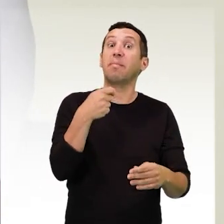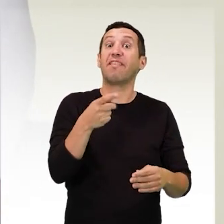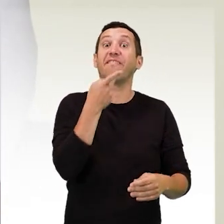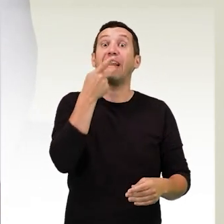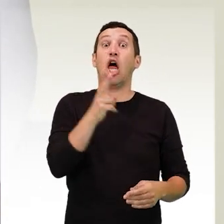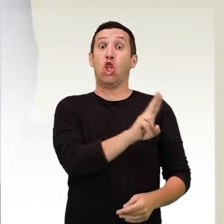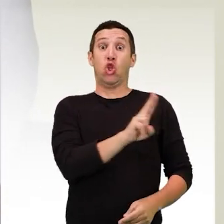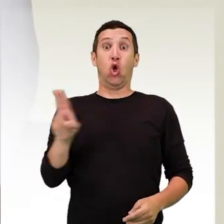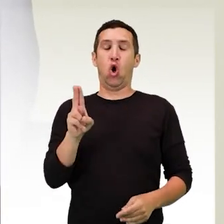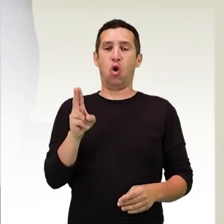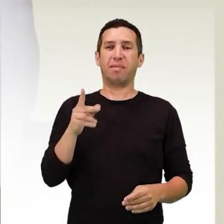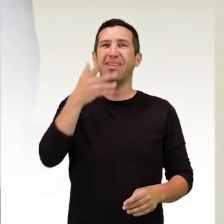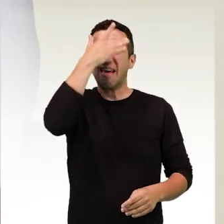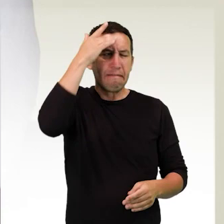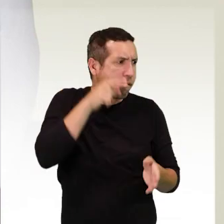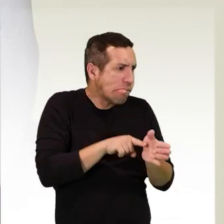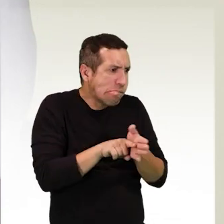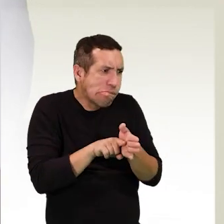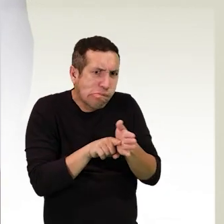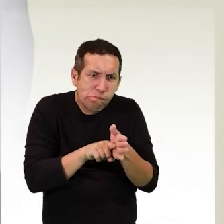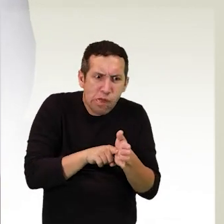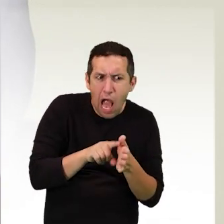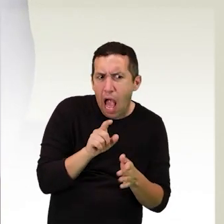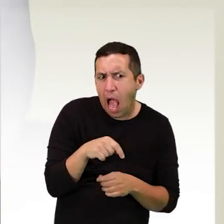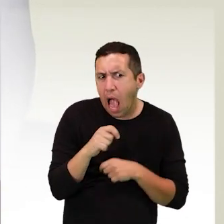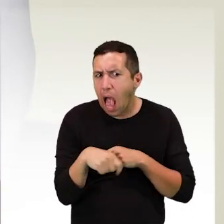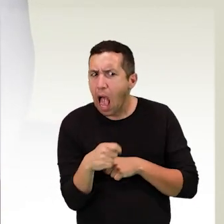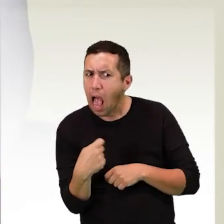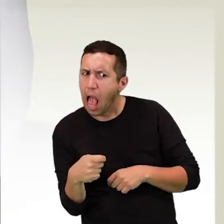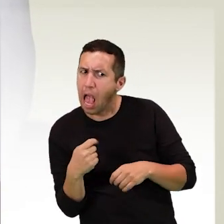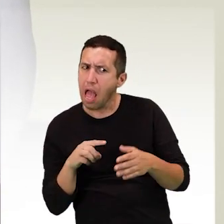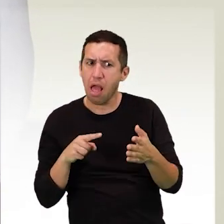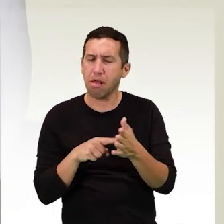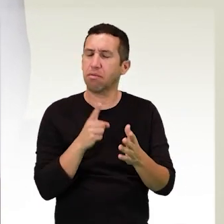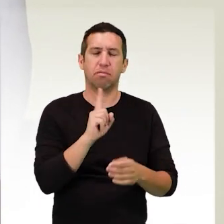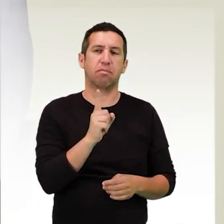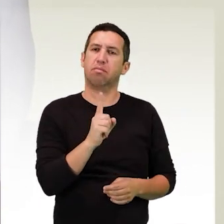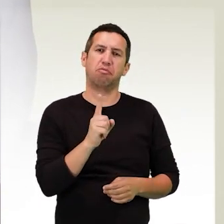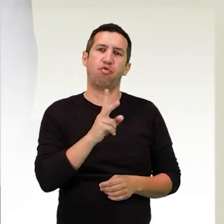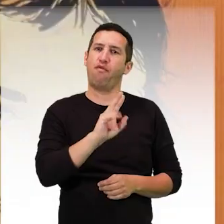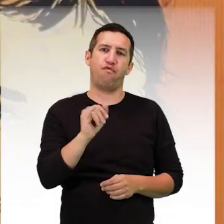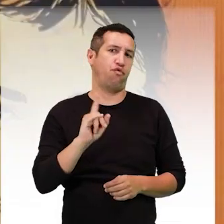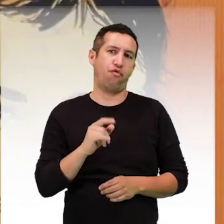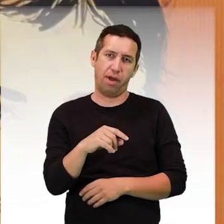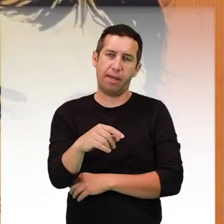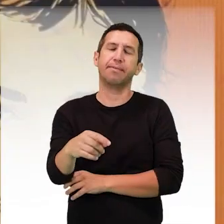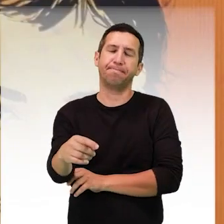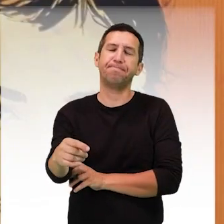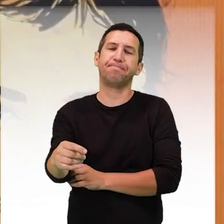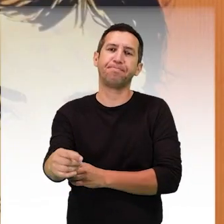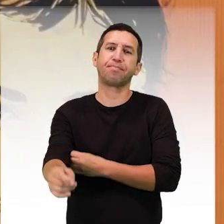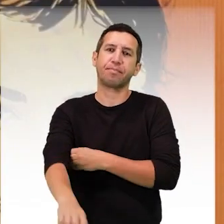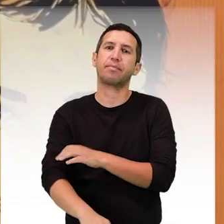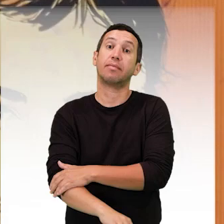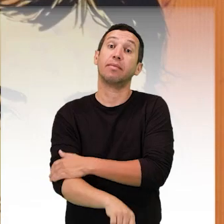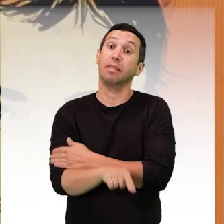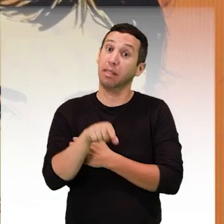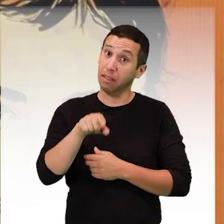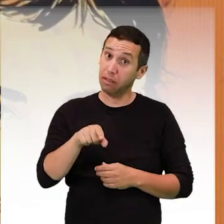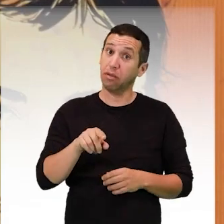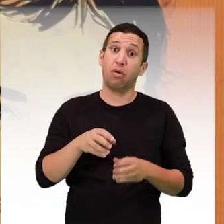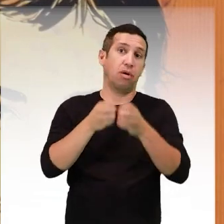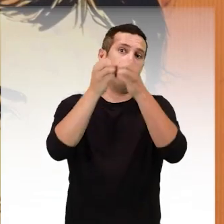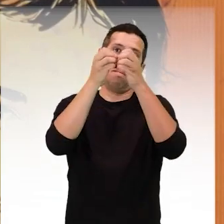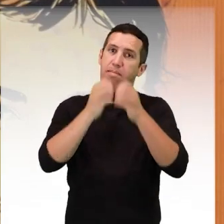pessoas saibam que essas denúncias são anônimas, ninguém vai rastrear onde essa pessoa está, quem essa pessoa, ninguém vai saber que foi essa pessoa